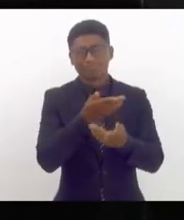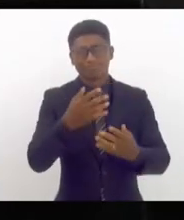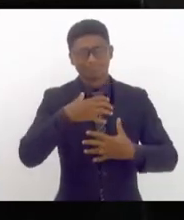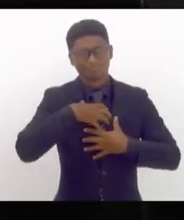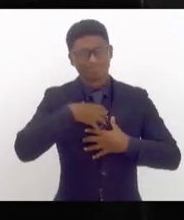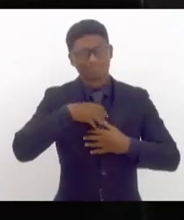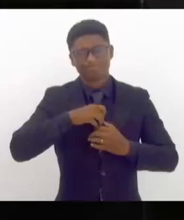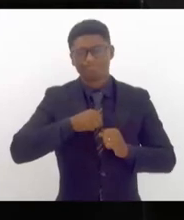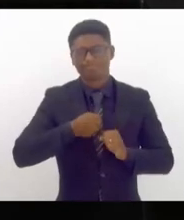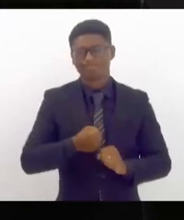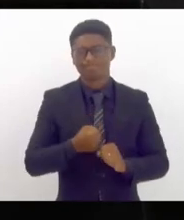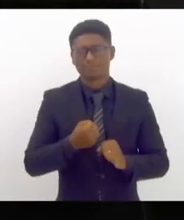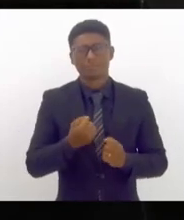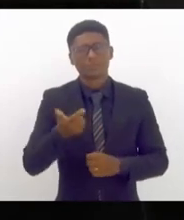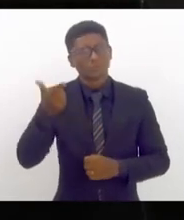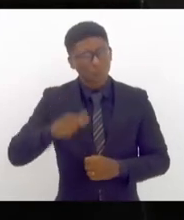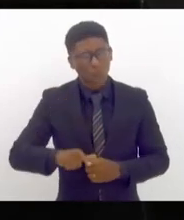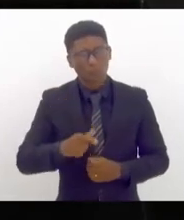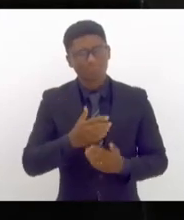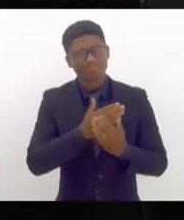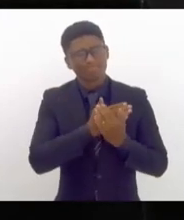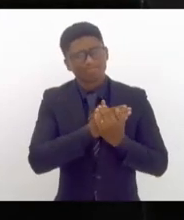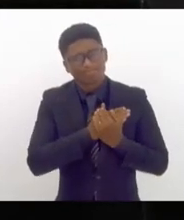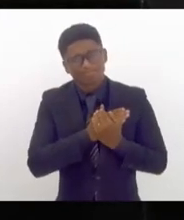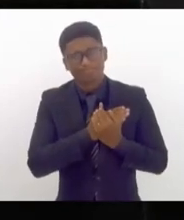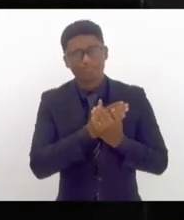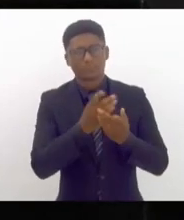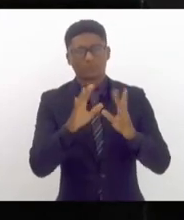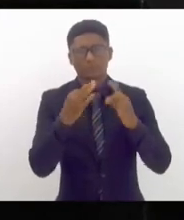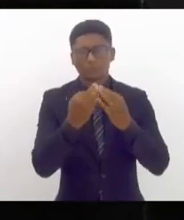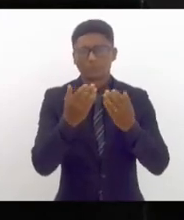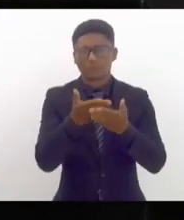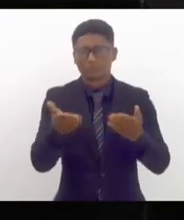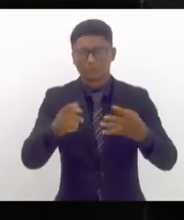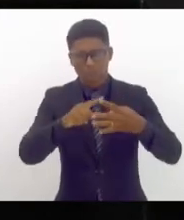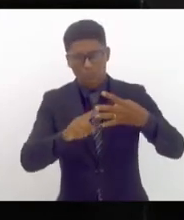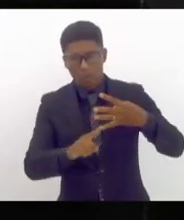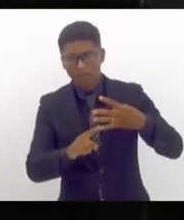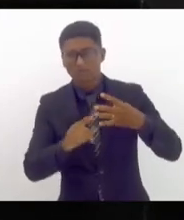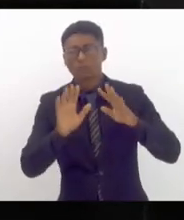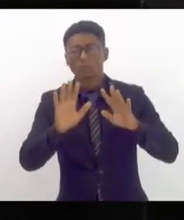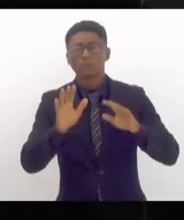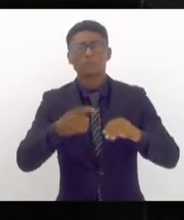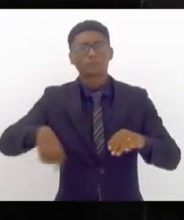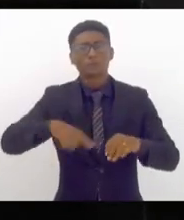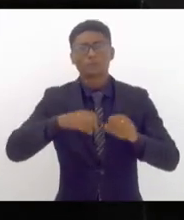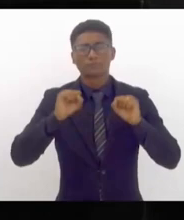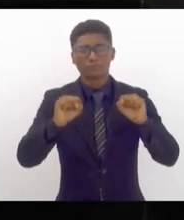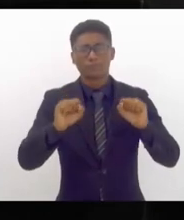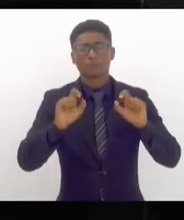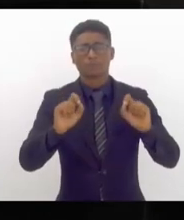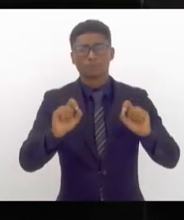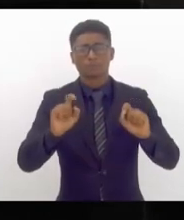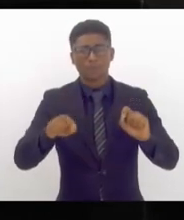Então, de novo, aqui a minha solidariedade a essas famílias. Mas o que podemos fazer é prevenção,